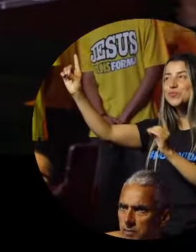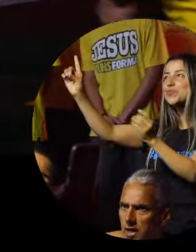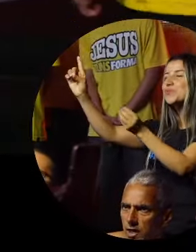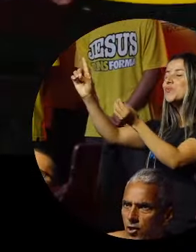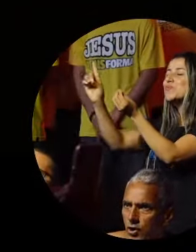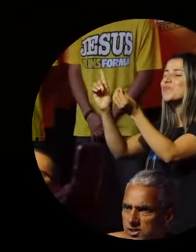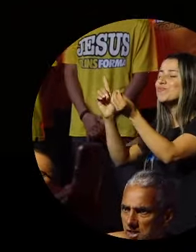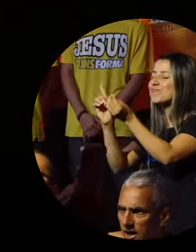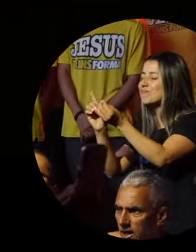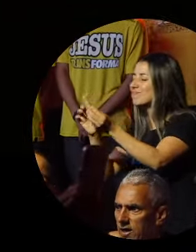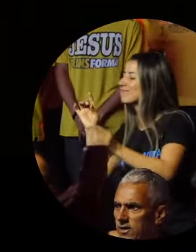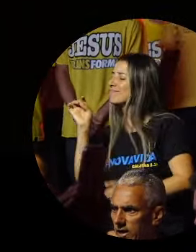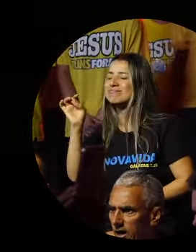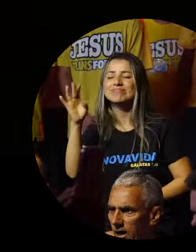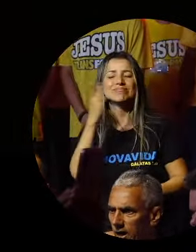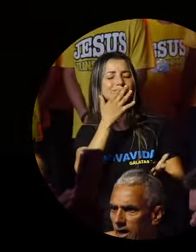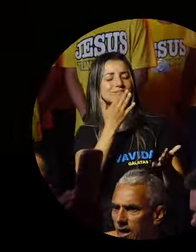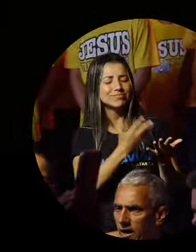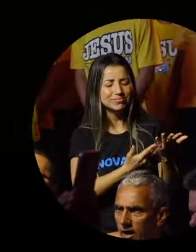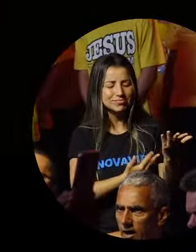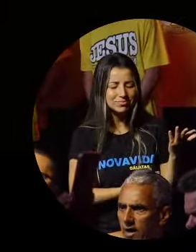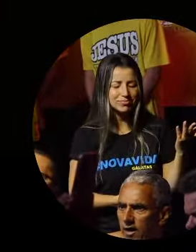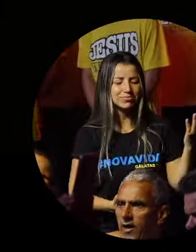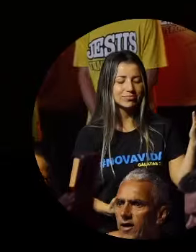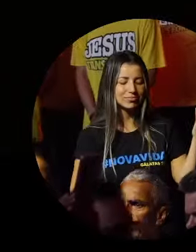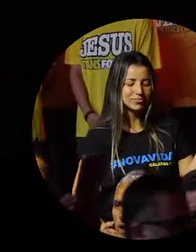somente pelo sangue.